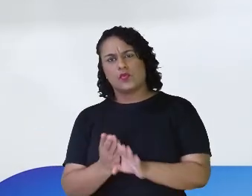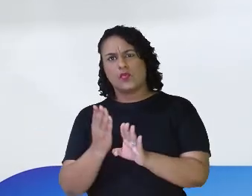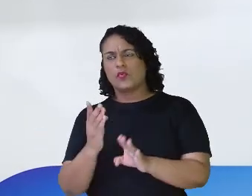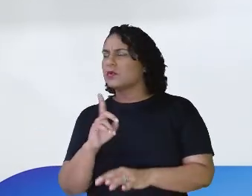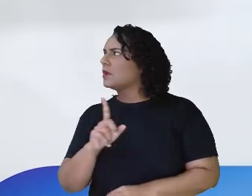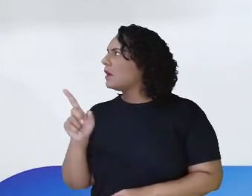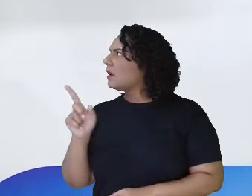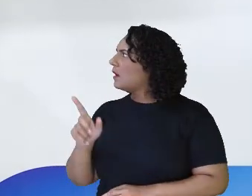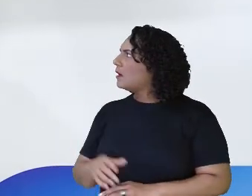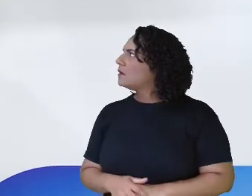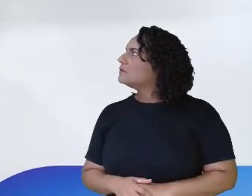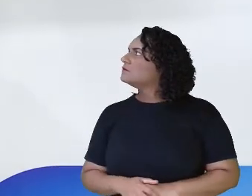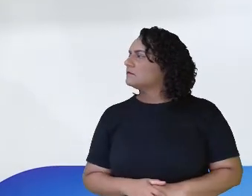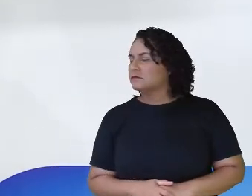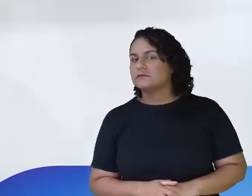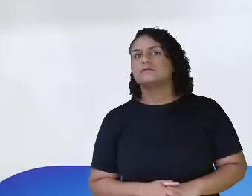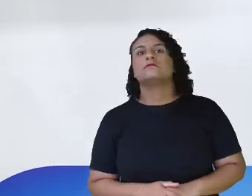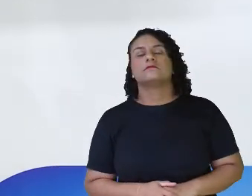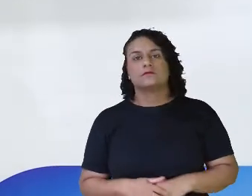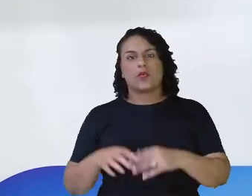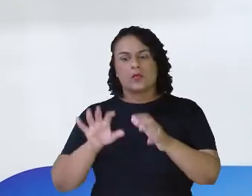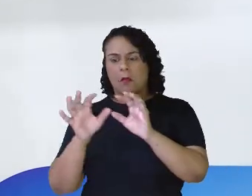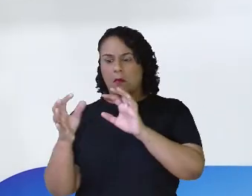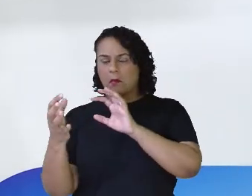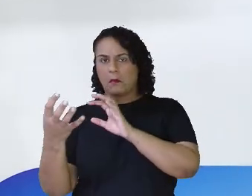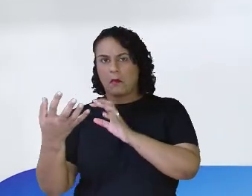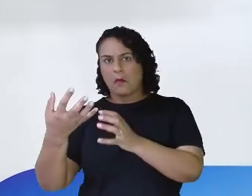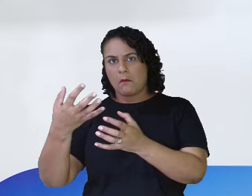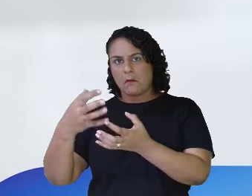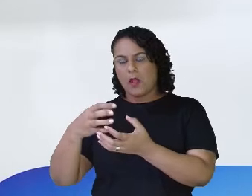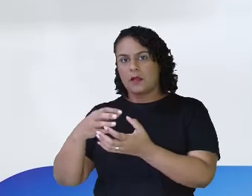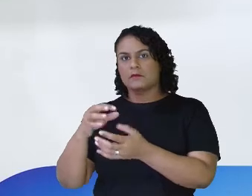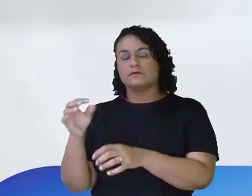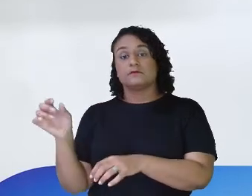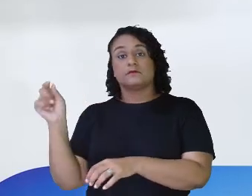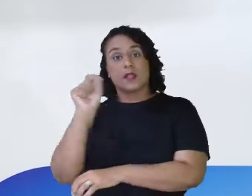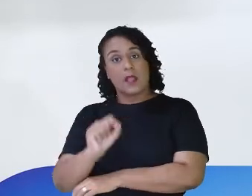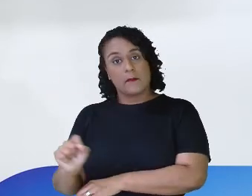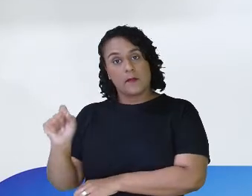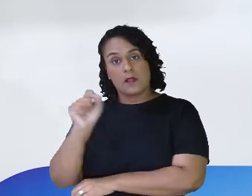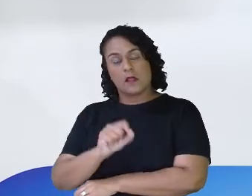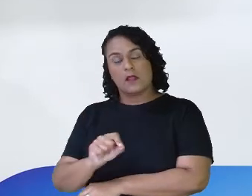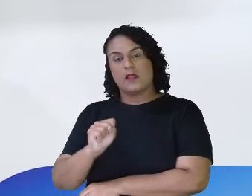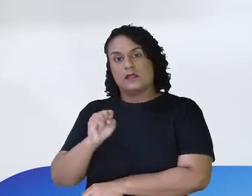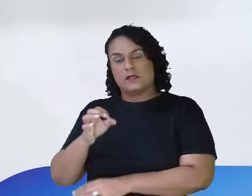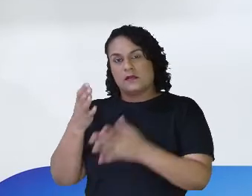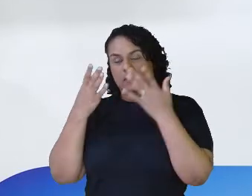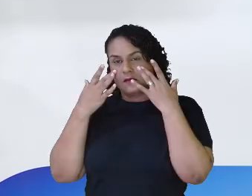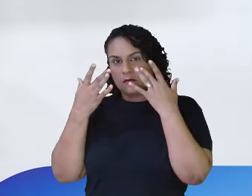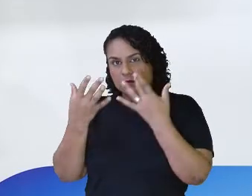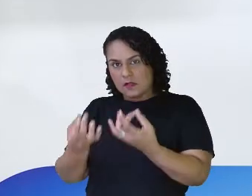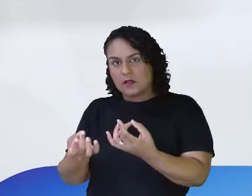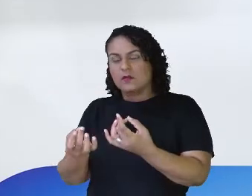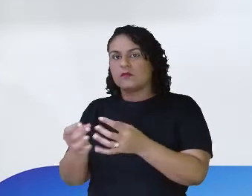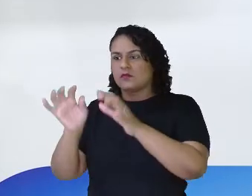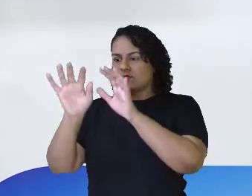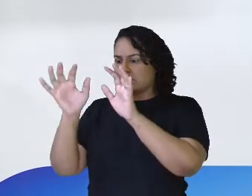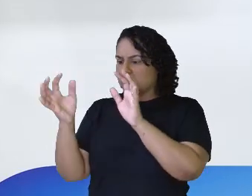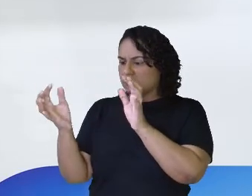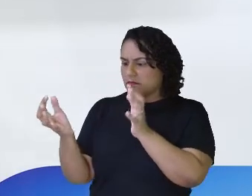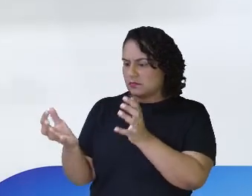colmeiazinha de abelhas. Se a gente prestar atenção mesmo, numa colmeiazinha,